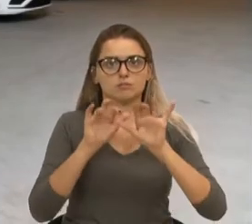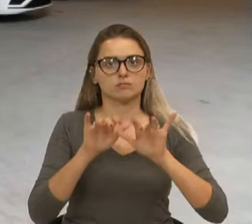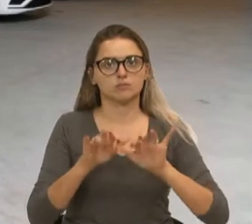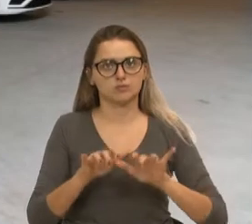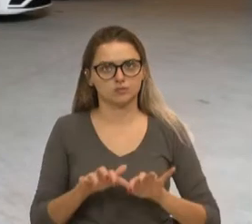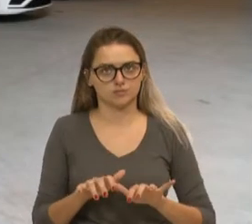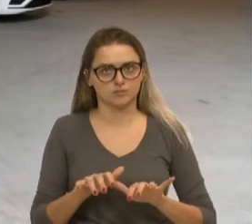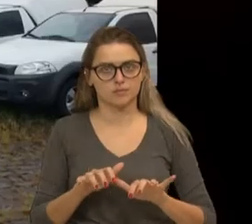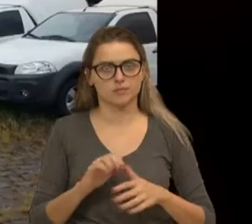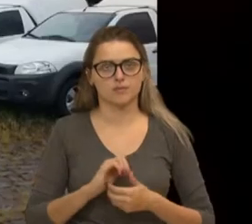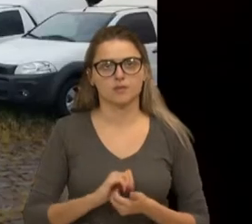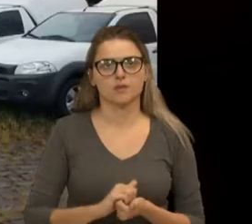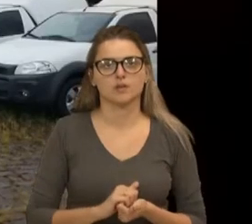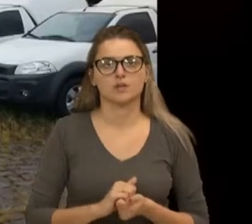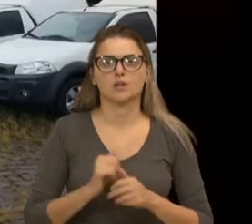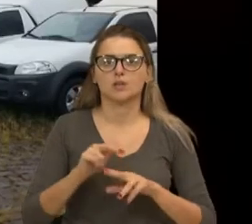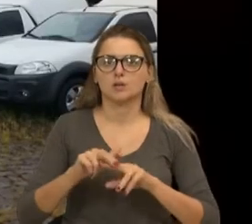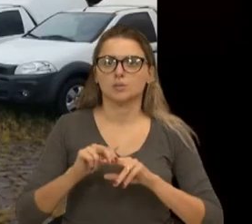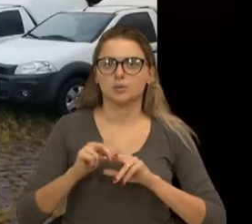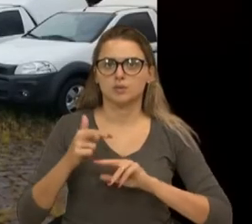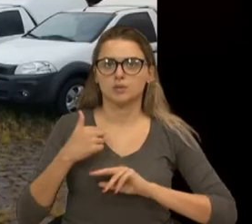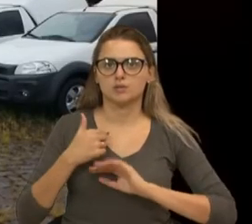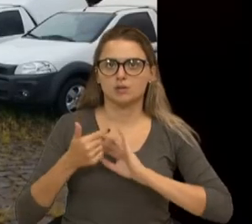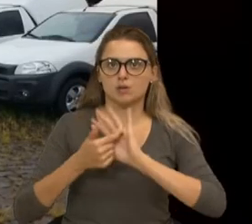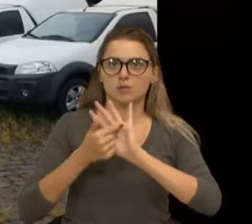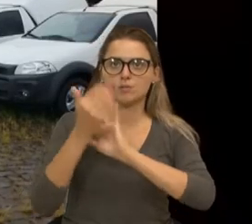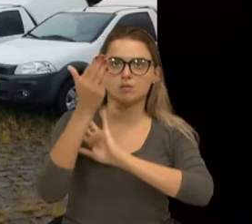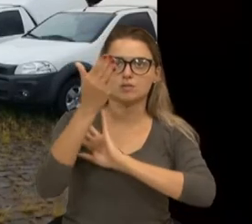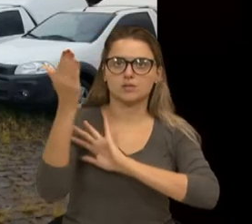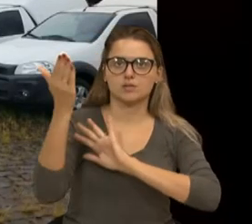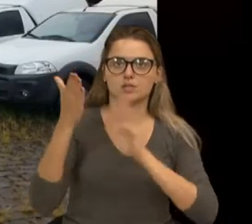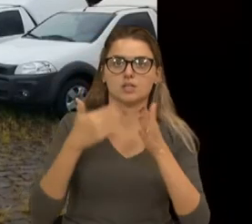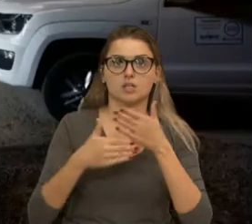digitalizadas, tá? Por isso que eu trouxe as caixas todas aí, né?